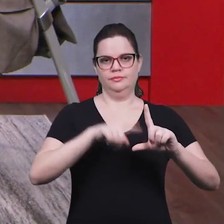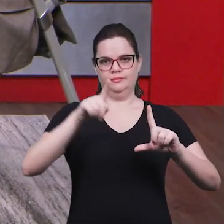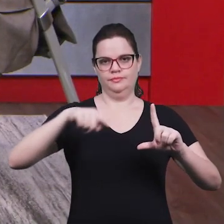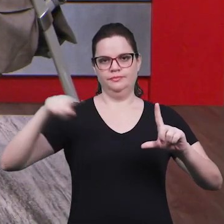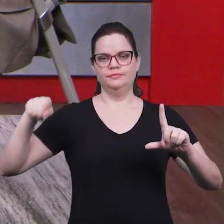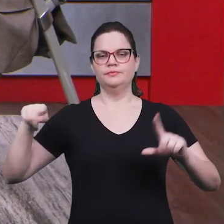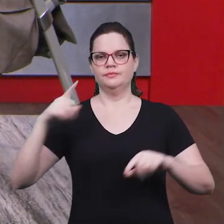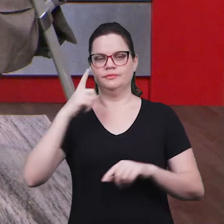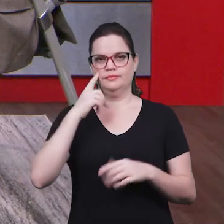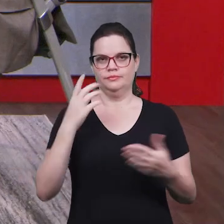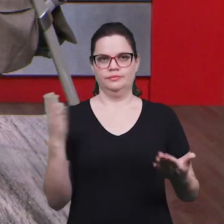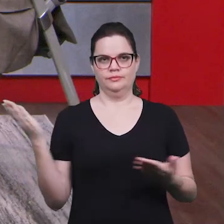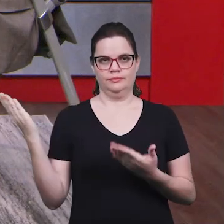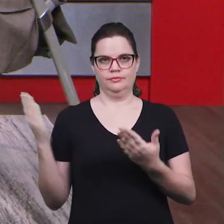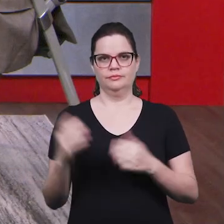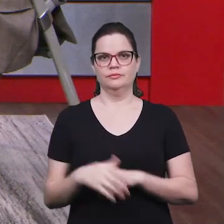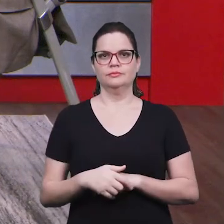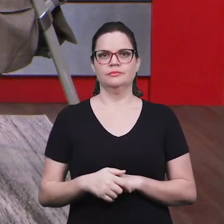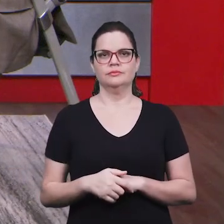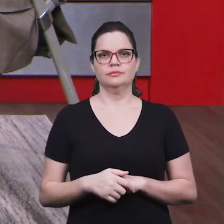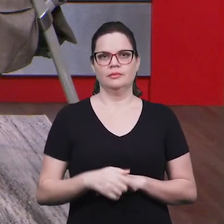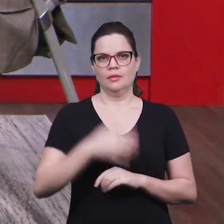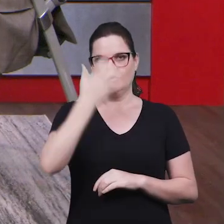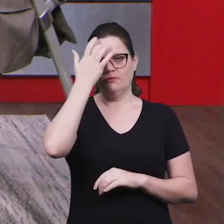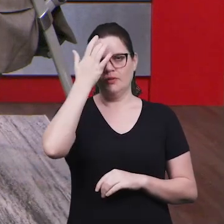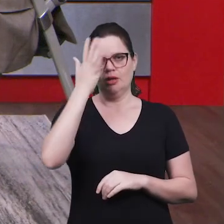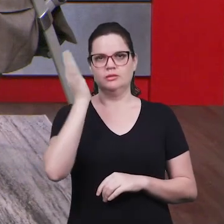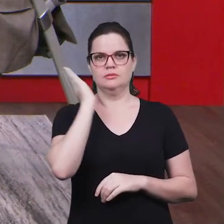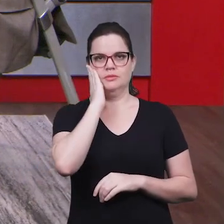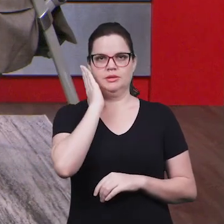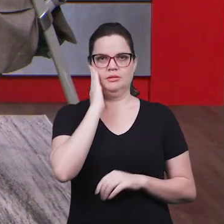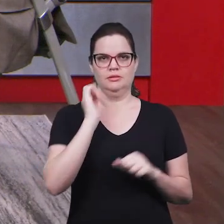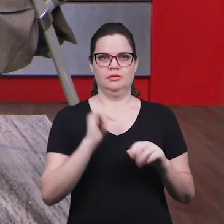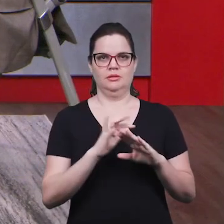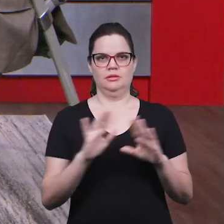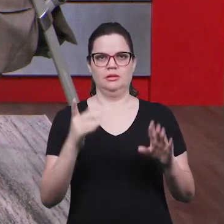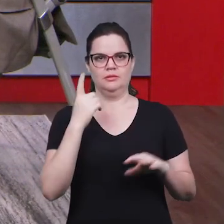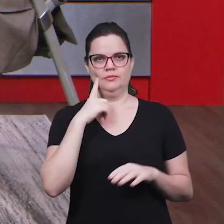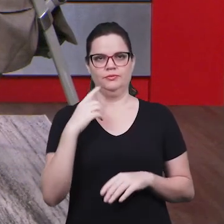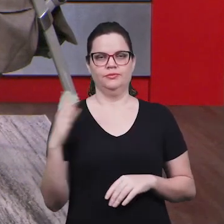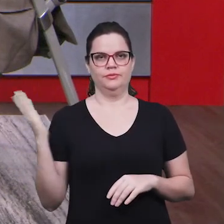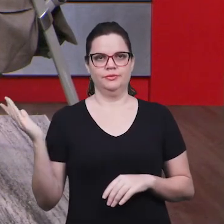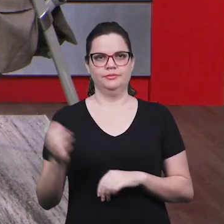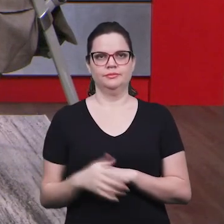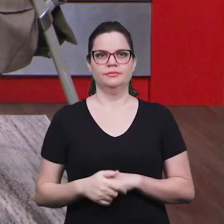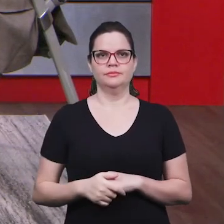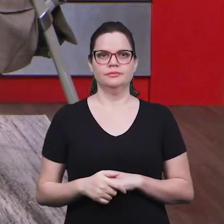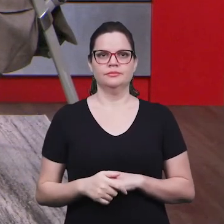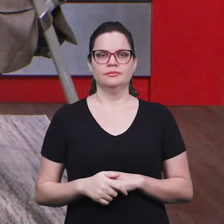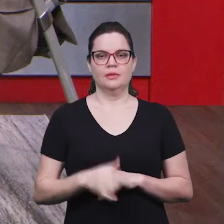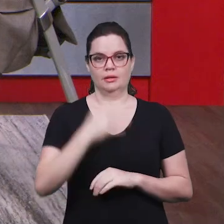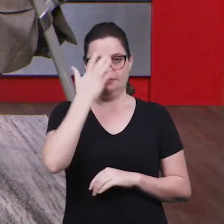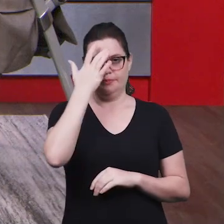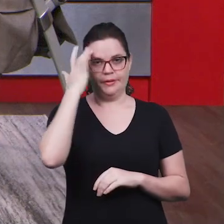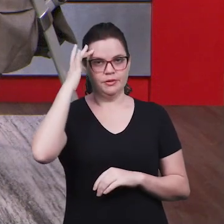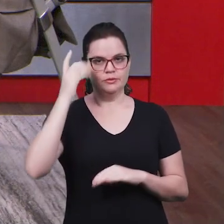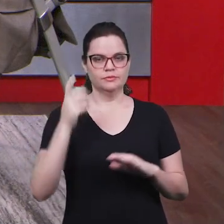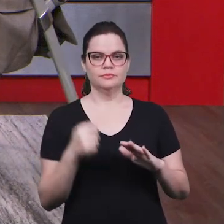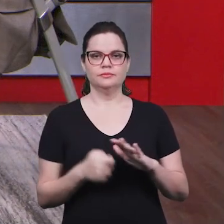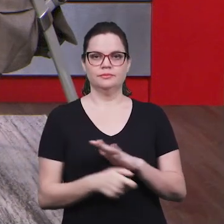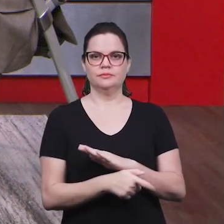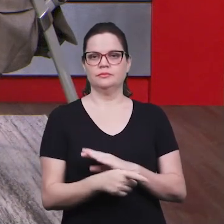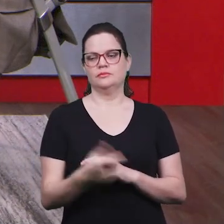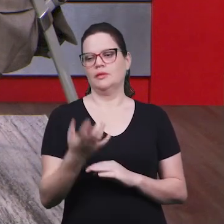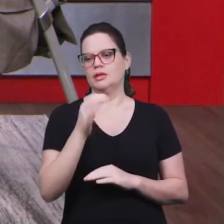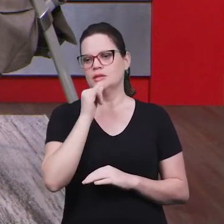bem didático, bem fácil o entendimento, e eu simulei aqui um investidor, um pai